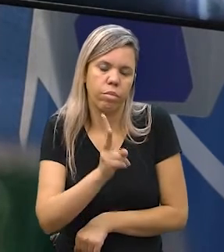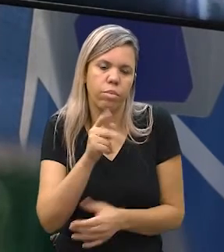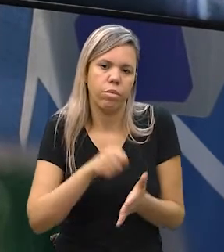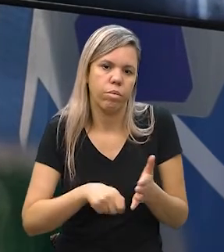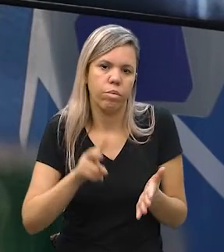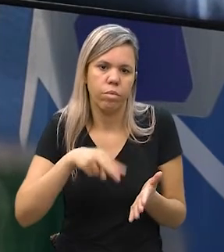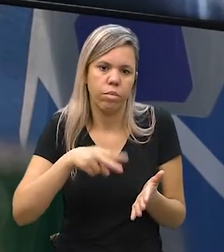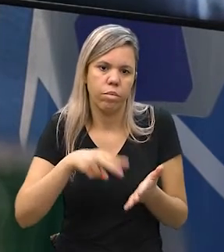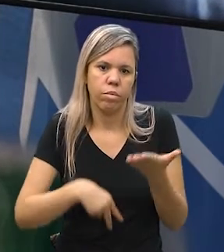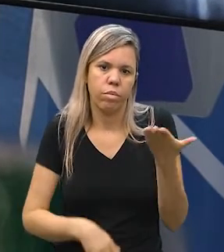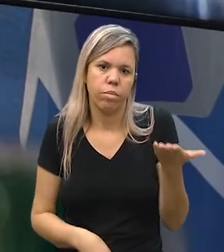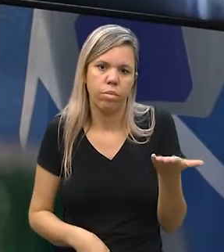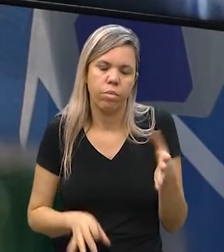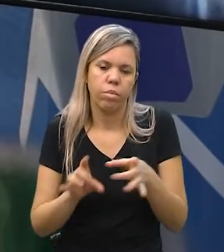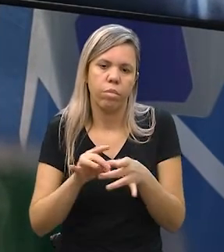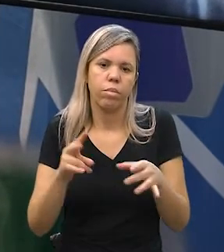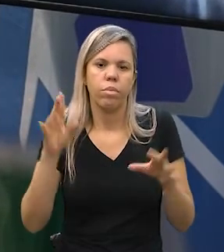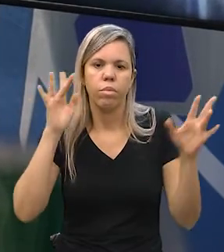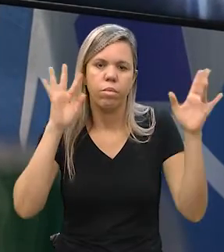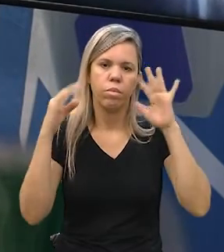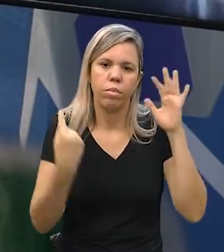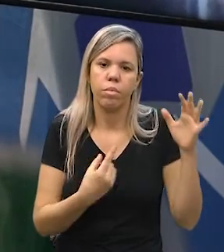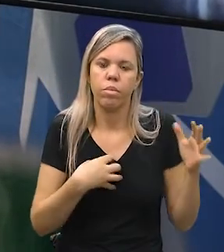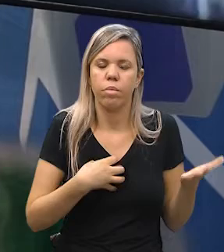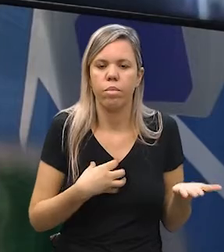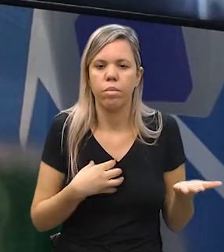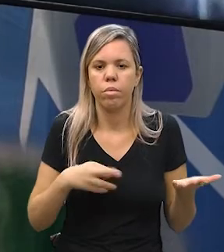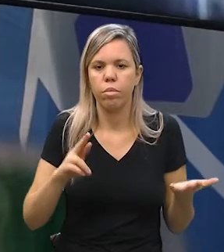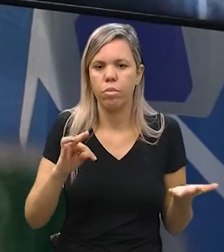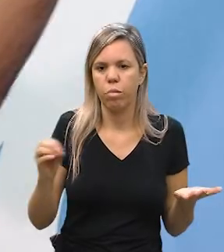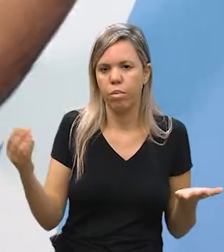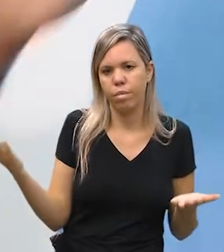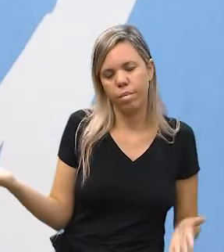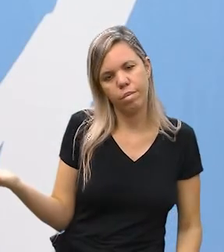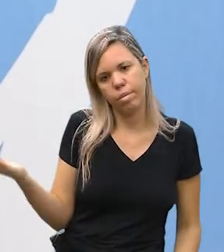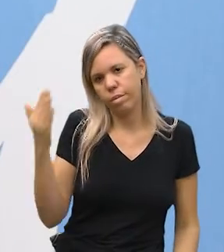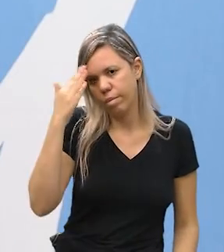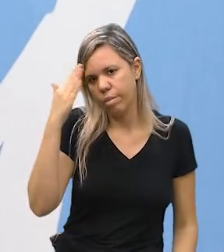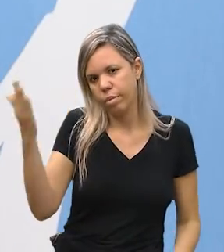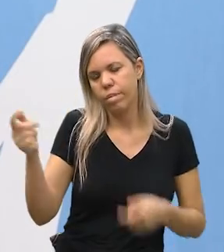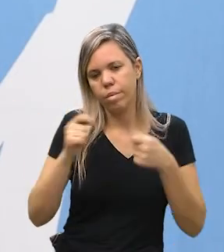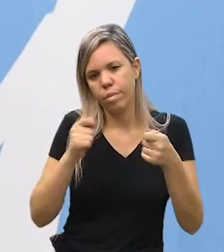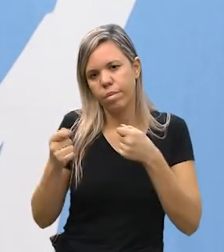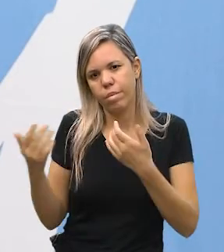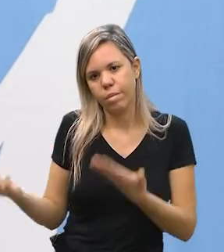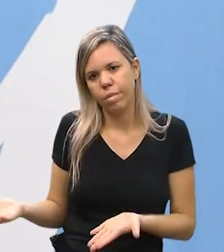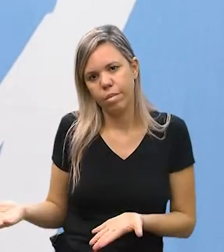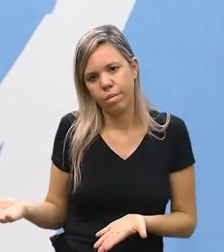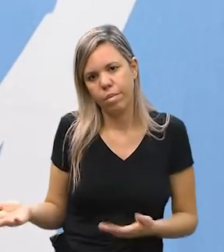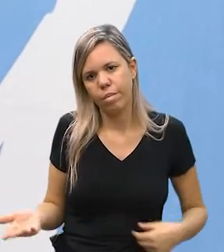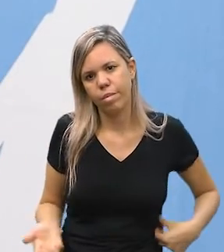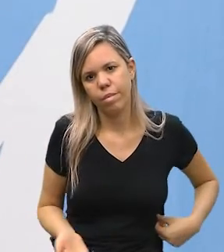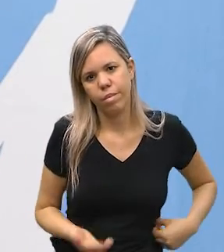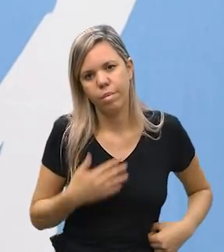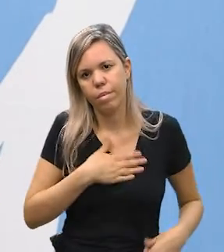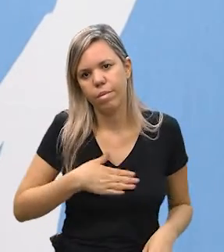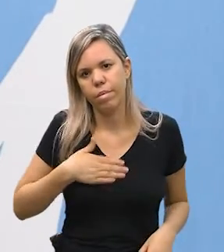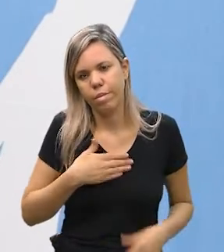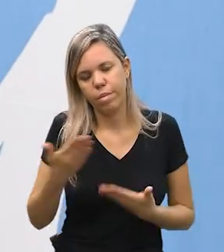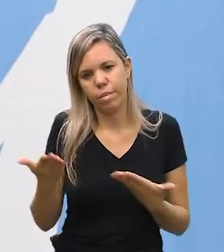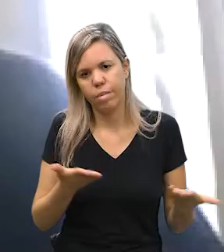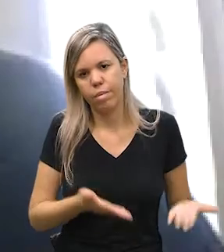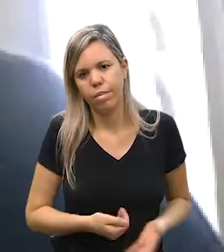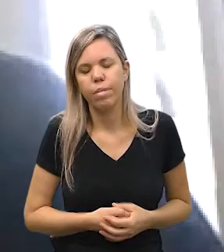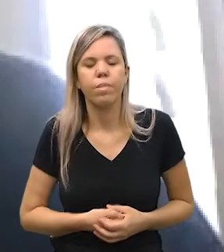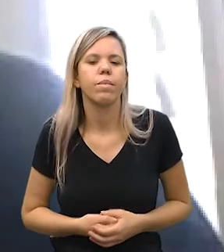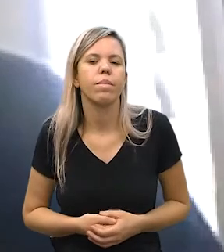buscando leituras. Tá aí, ó, Delírios do Isolamento, do Roberto Cardinale. Muito obrigado por essa entrevista, Cardinale, grande prazer em recebê-lo